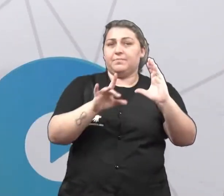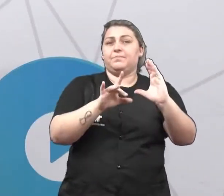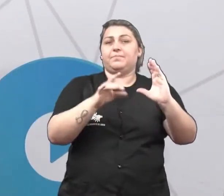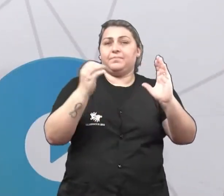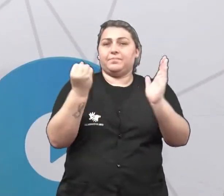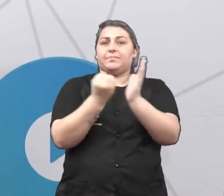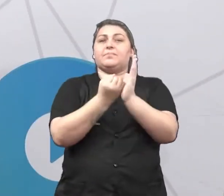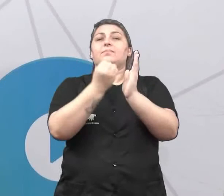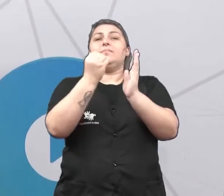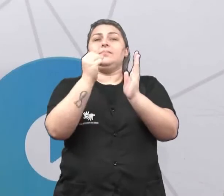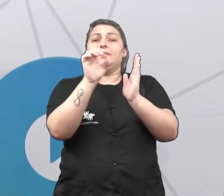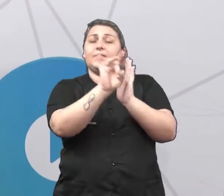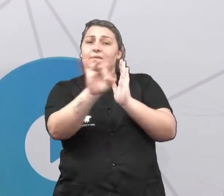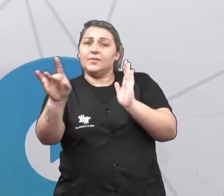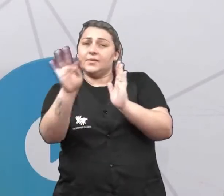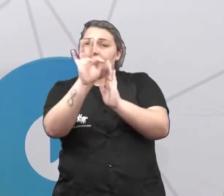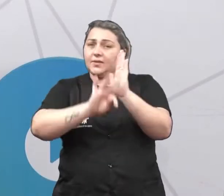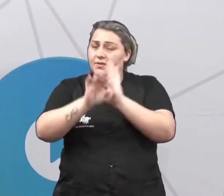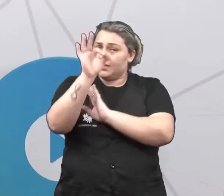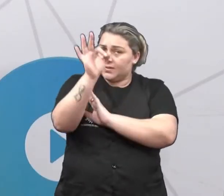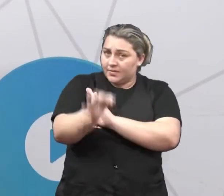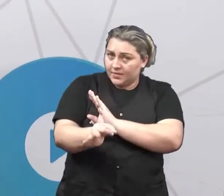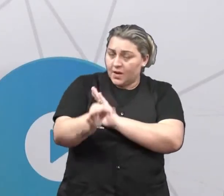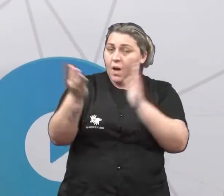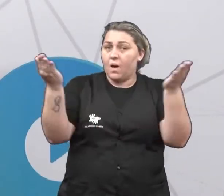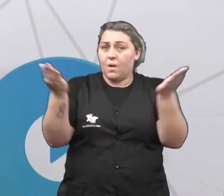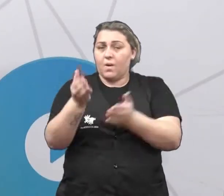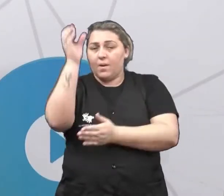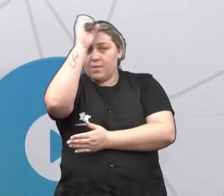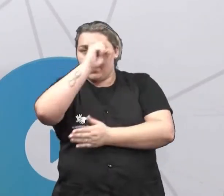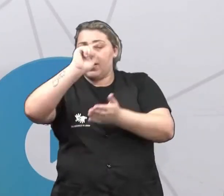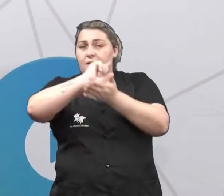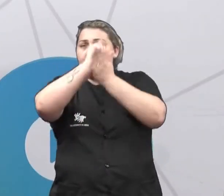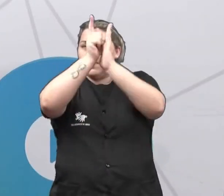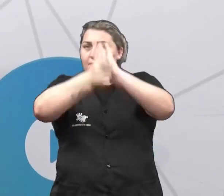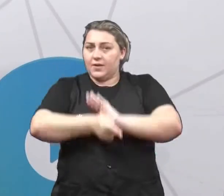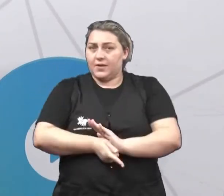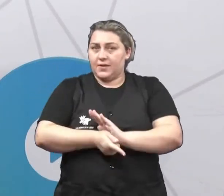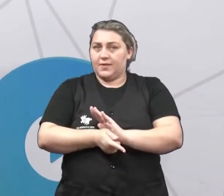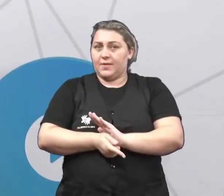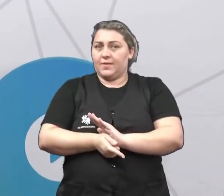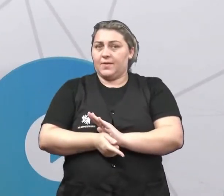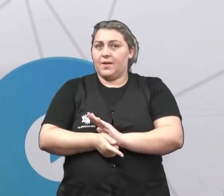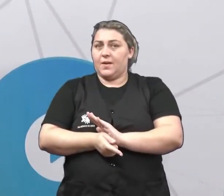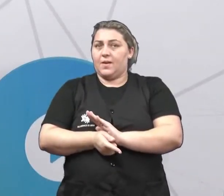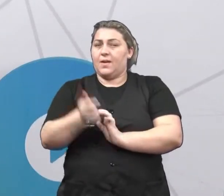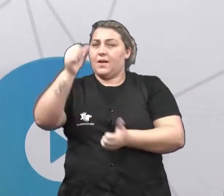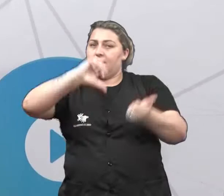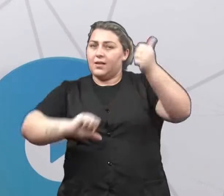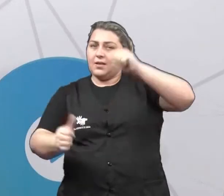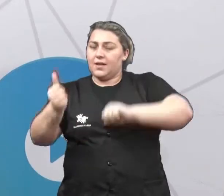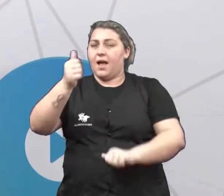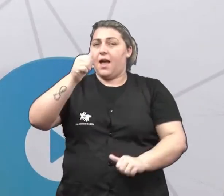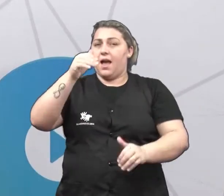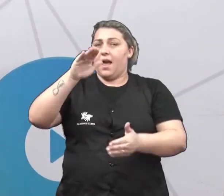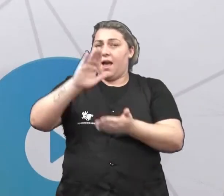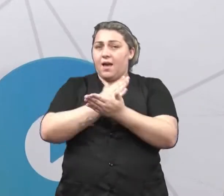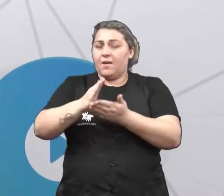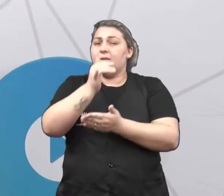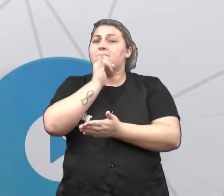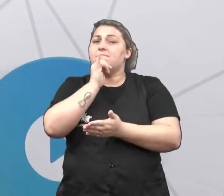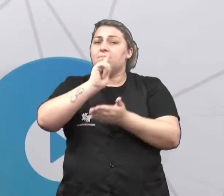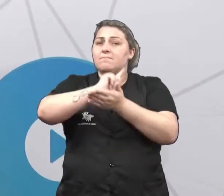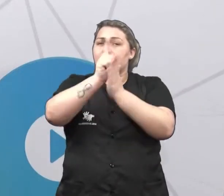de texto, certo? E hoje a gente vai aprender um pouquinho sobre essas diferenças. Vamos analisar um pouquinho alguns exemplos de